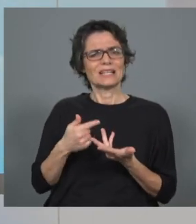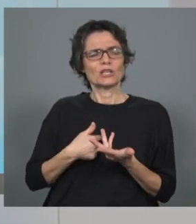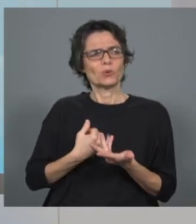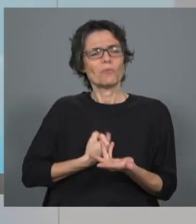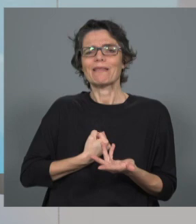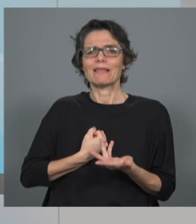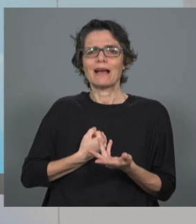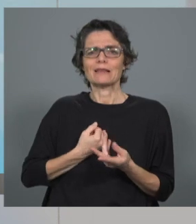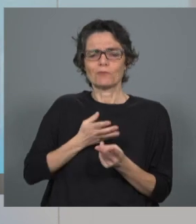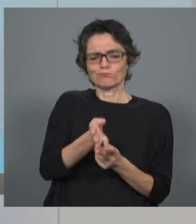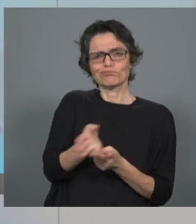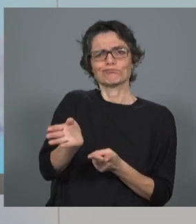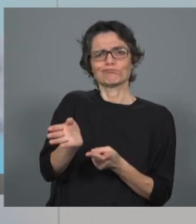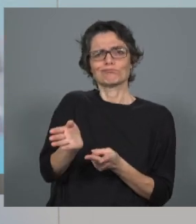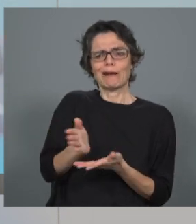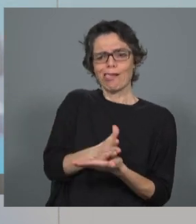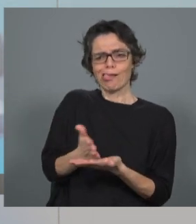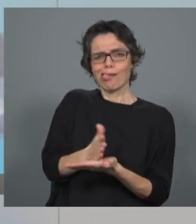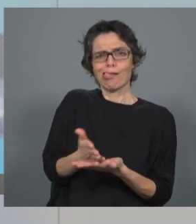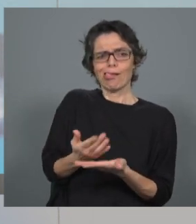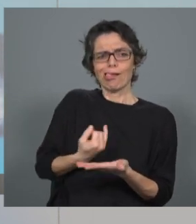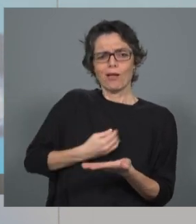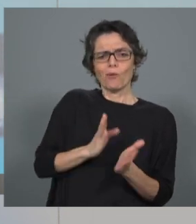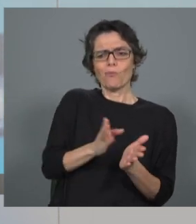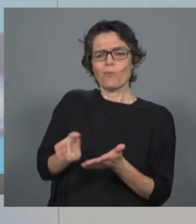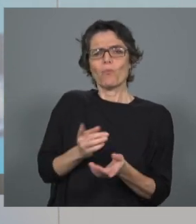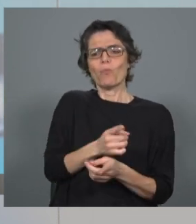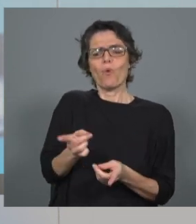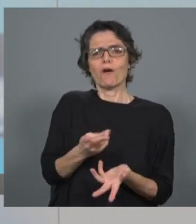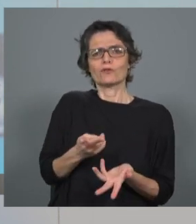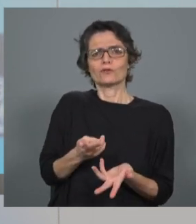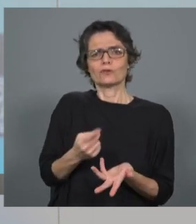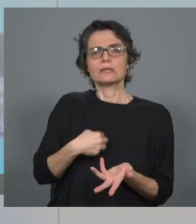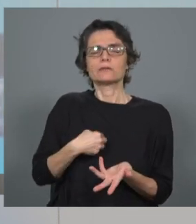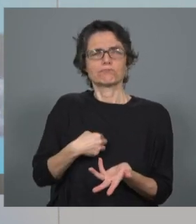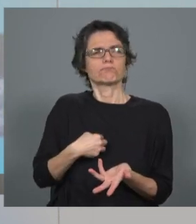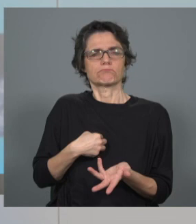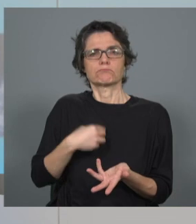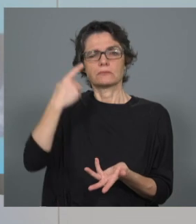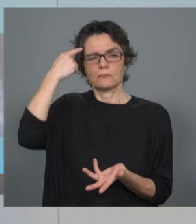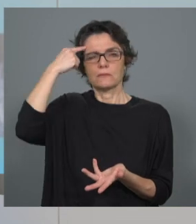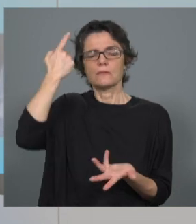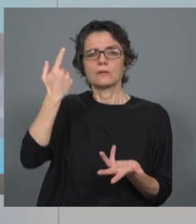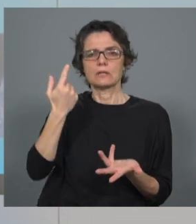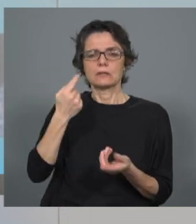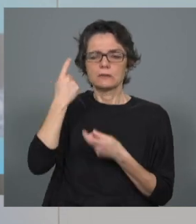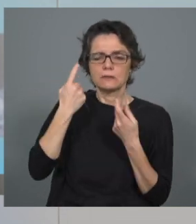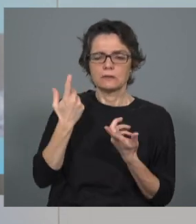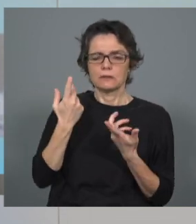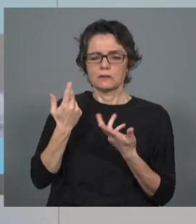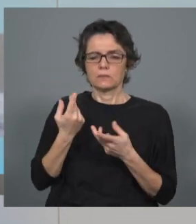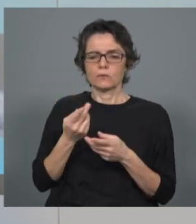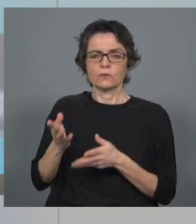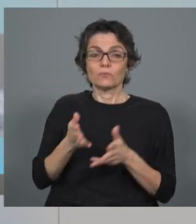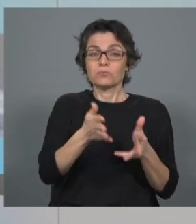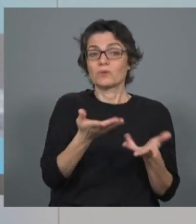diferentes. E quando comecei a sentir isto na minha vida, foi na altura em que eu precisei decidir. E, por um lado, sentia o vazio quando andava